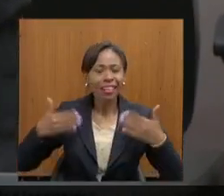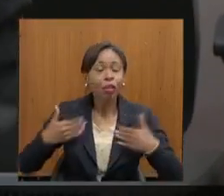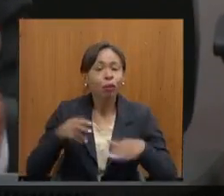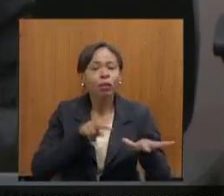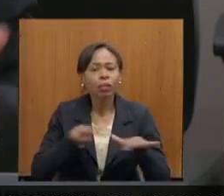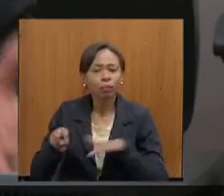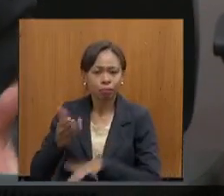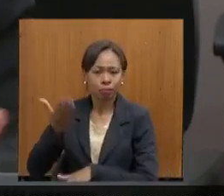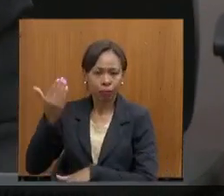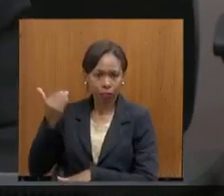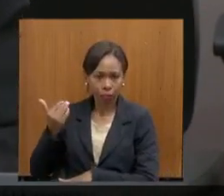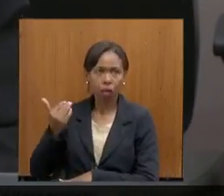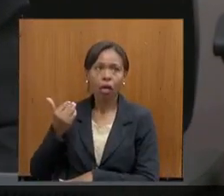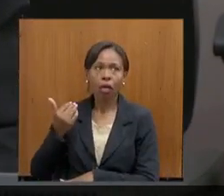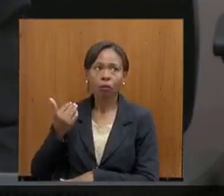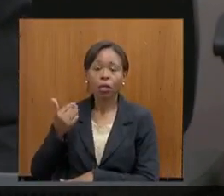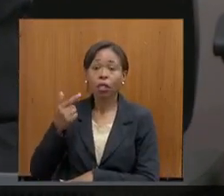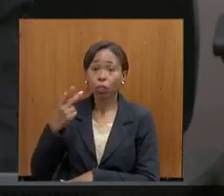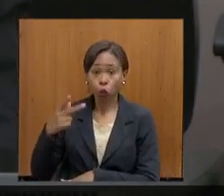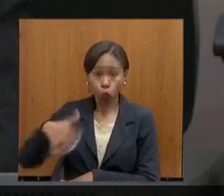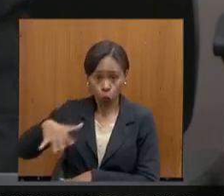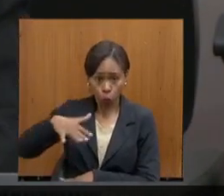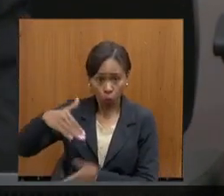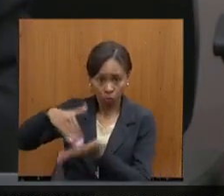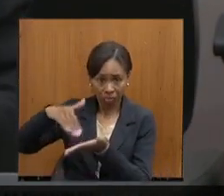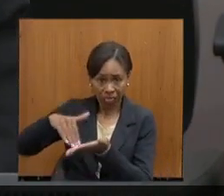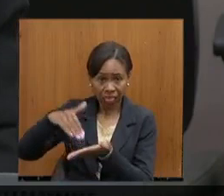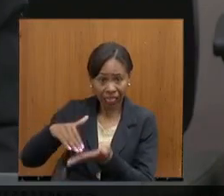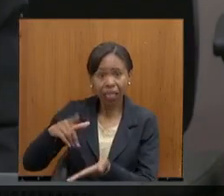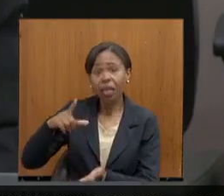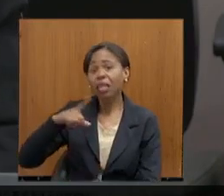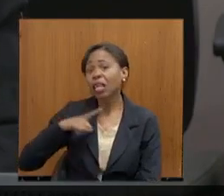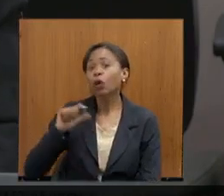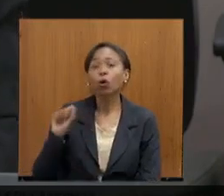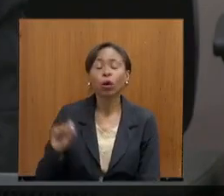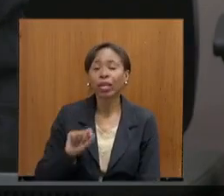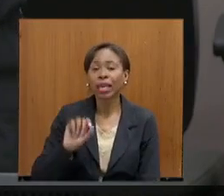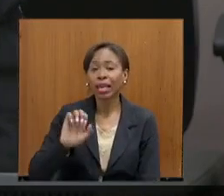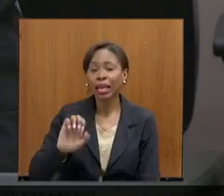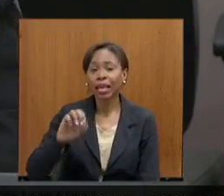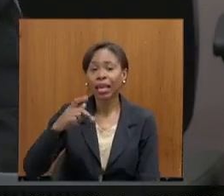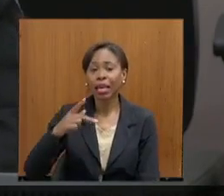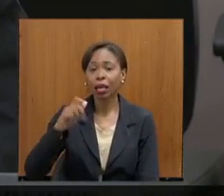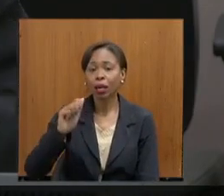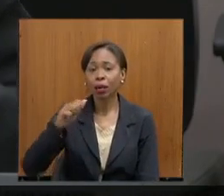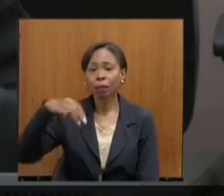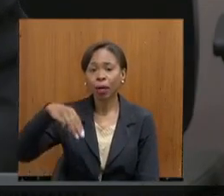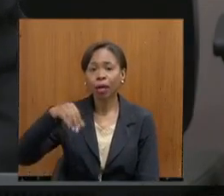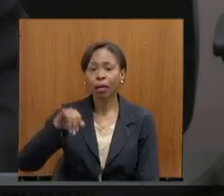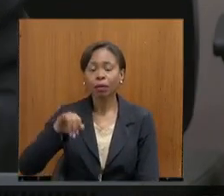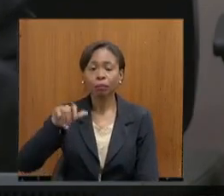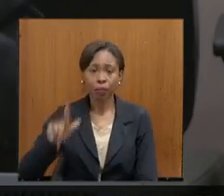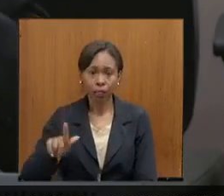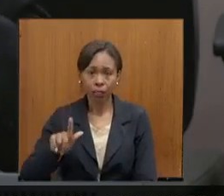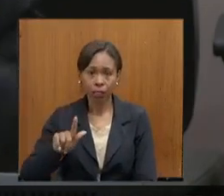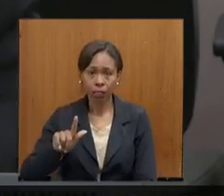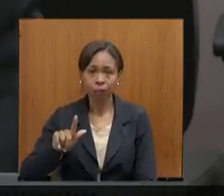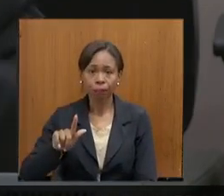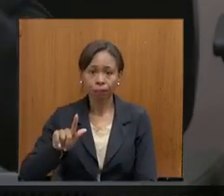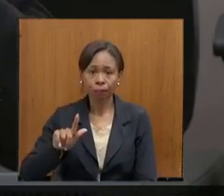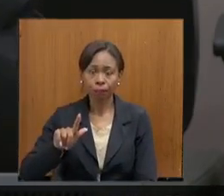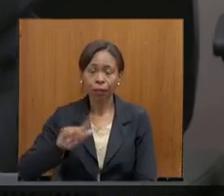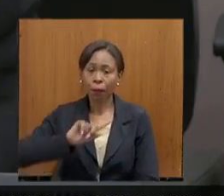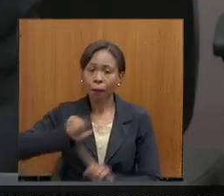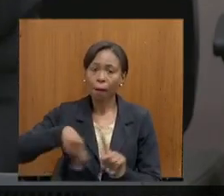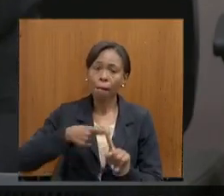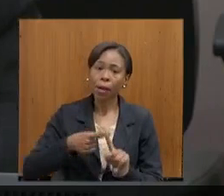passada tivemos também dentro da sua pasta a presença da EPAMIG junto no Inatel estamos agora fazendo um